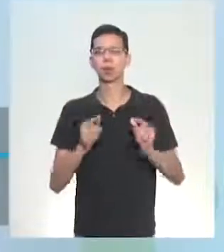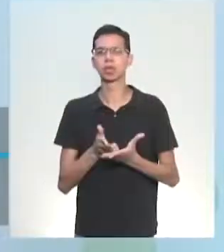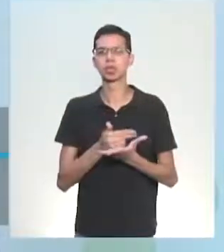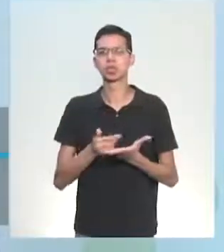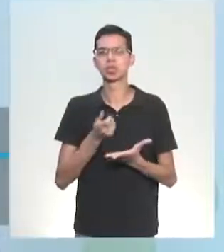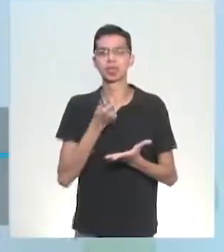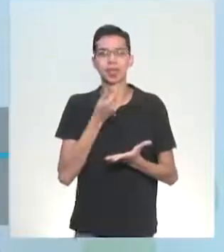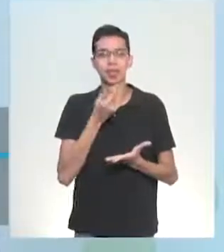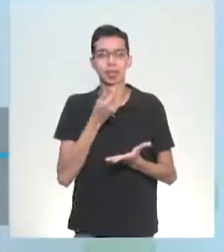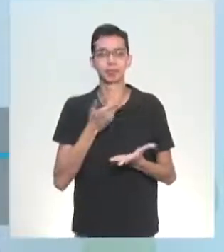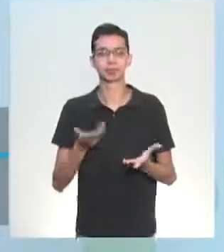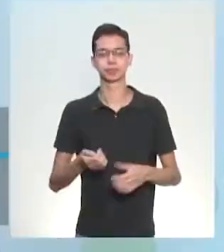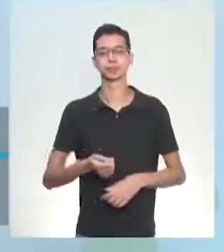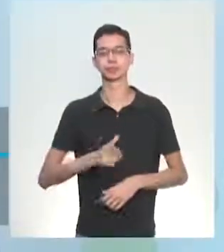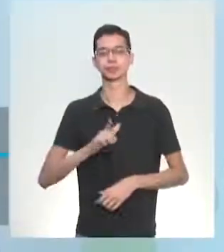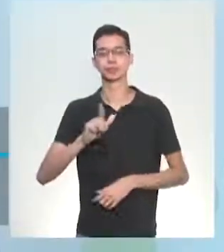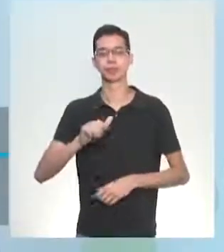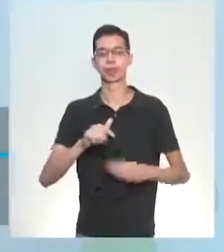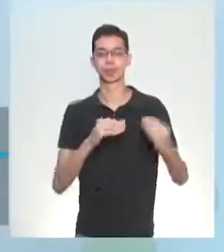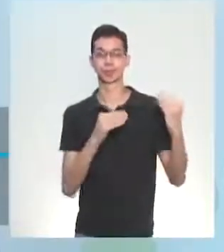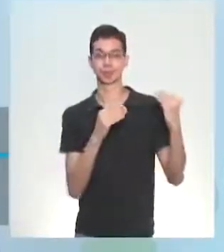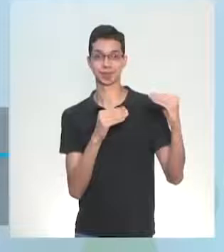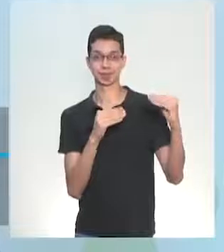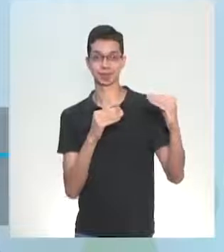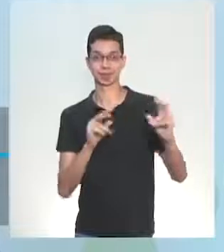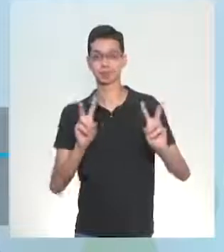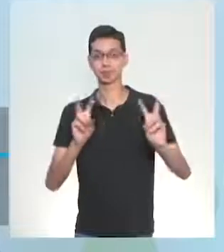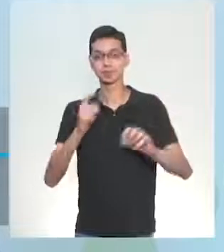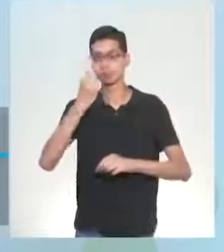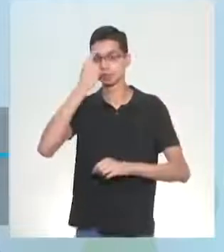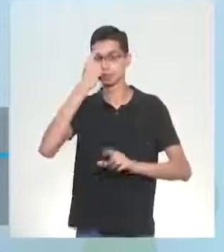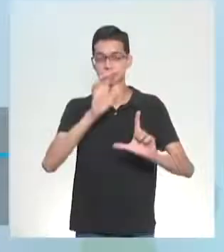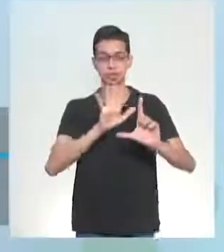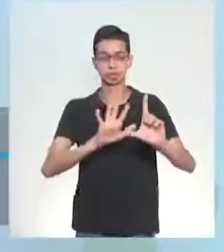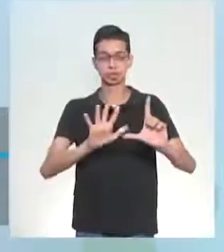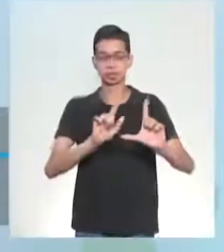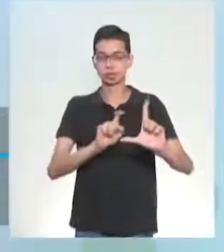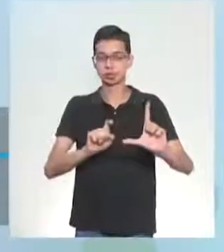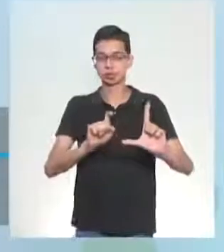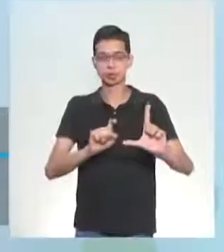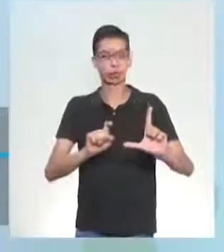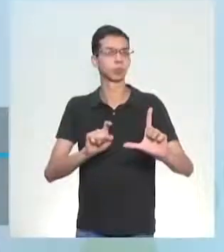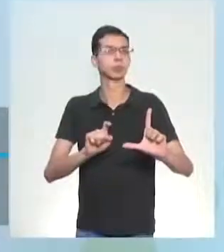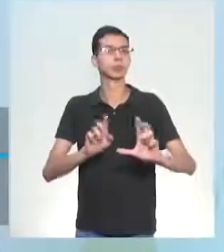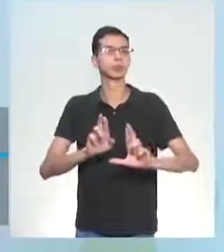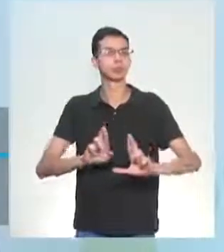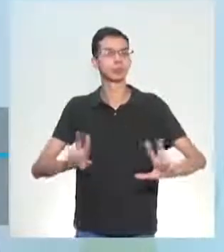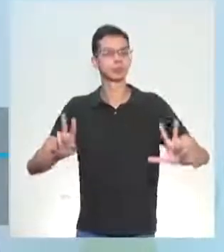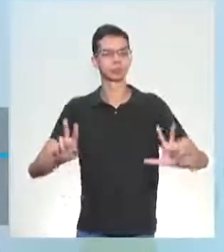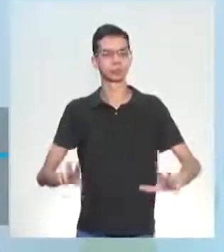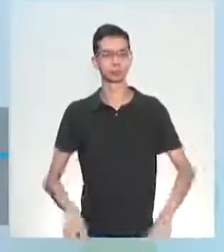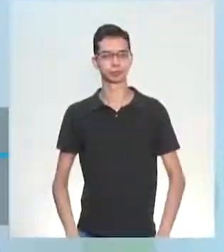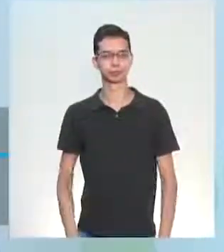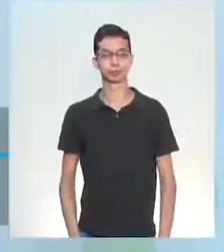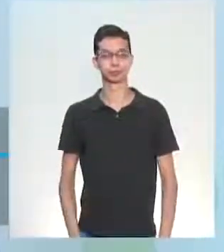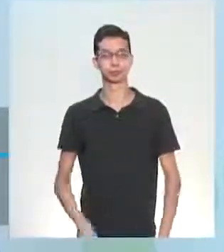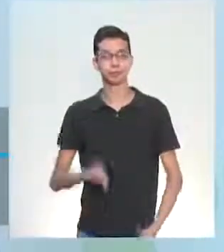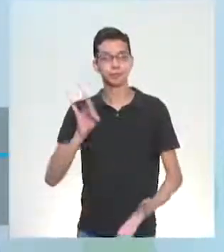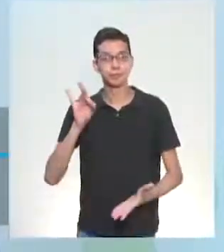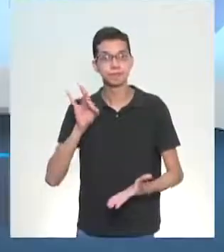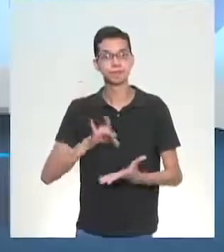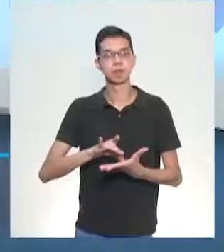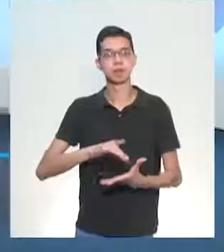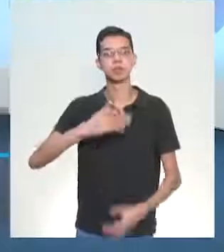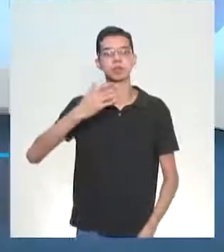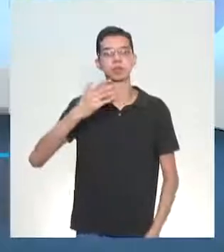essa parte de fugir do contexto digital e vai para o mundo, vamos dizer assim, real, né? Nós falamos do